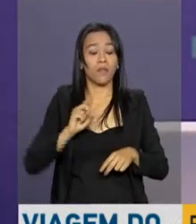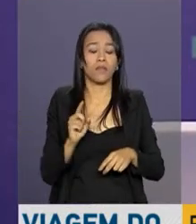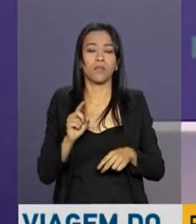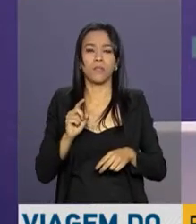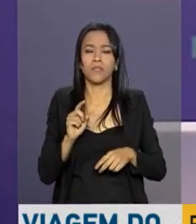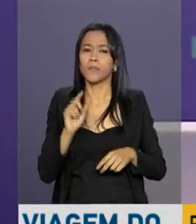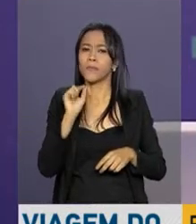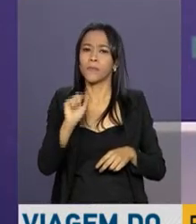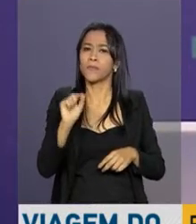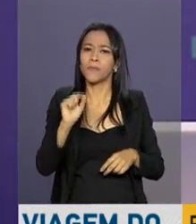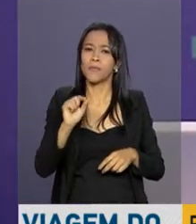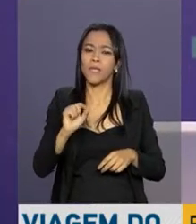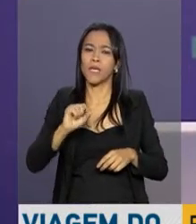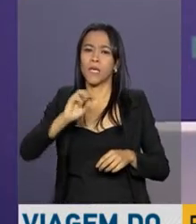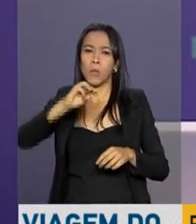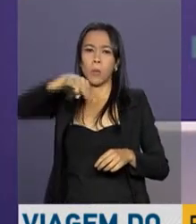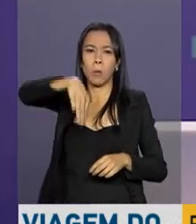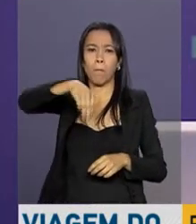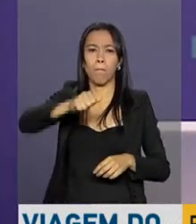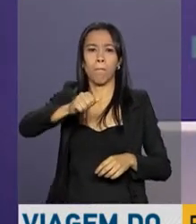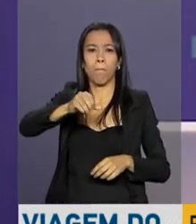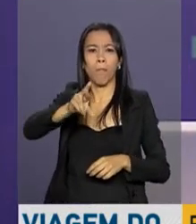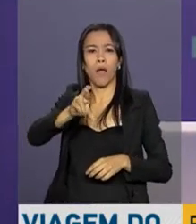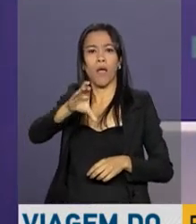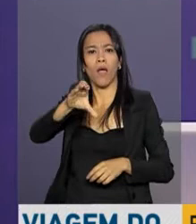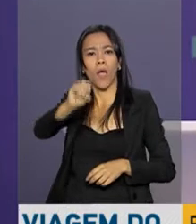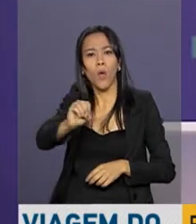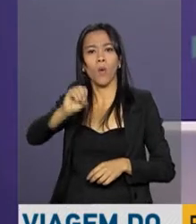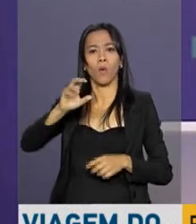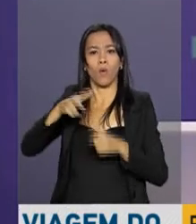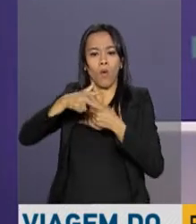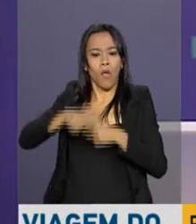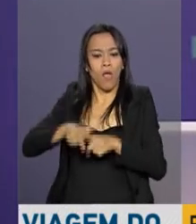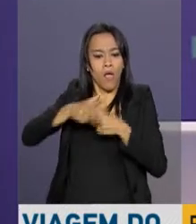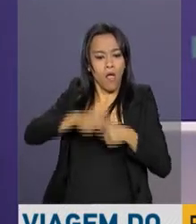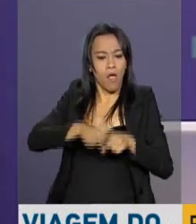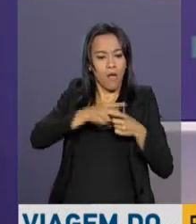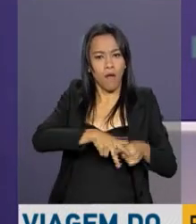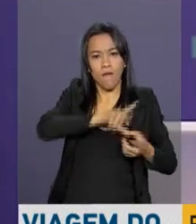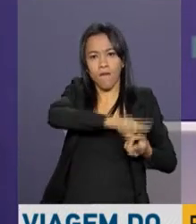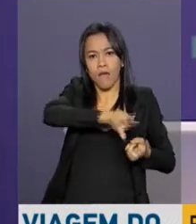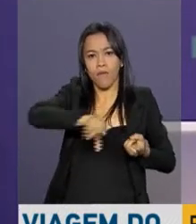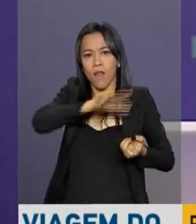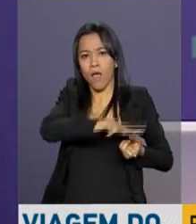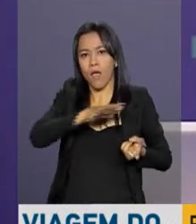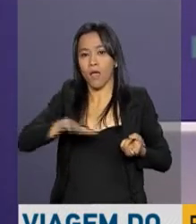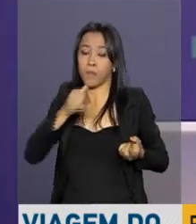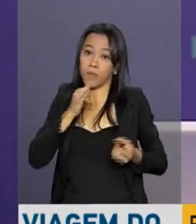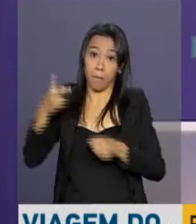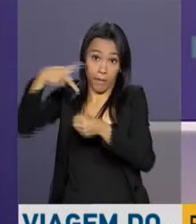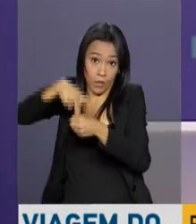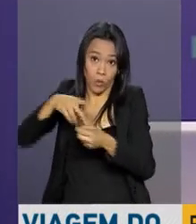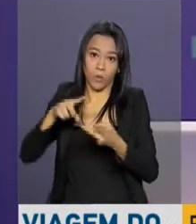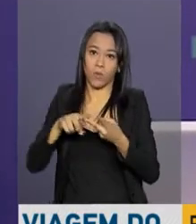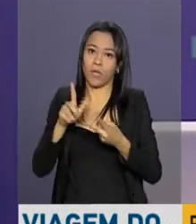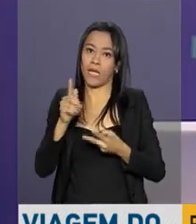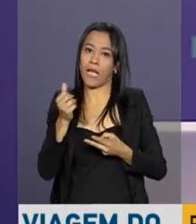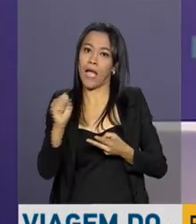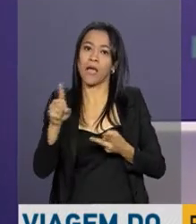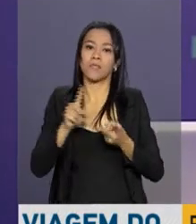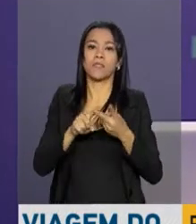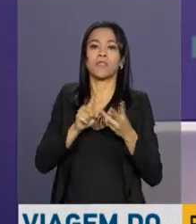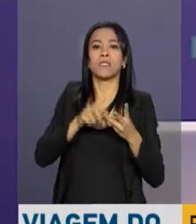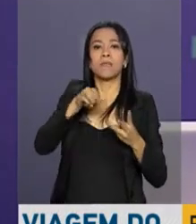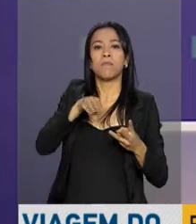os marcos regulatórios em vários setores chaves, como petróleo e gás, mineração